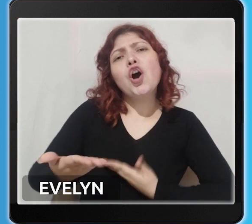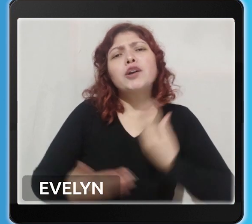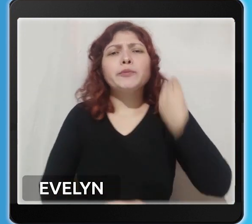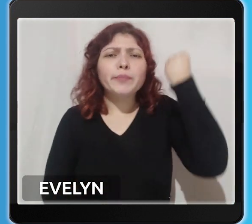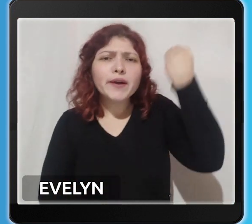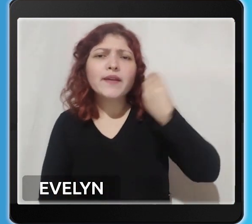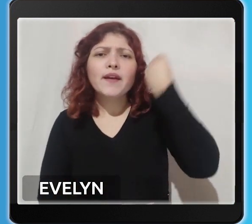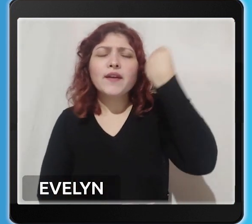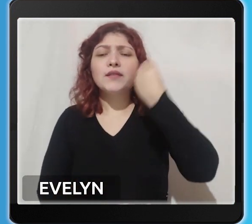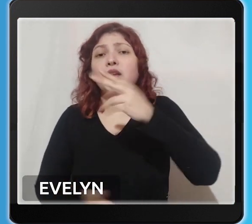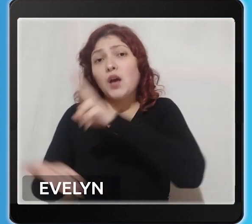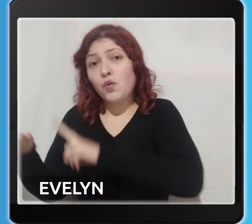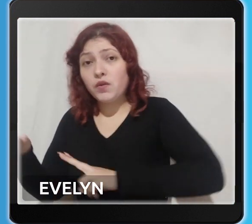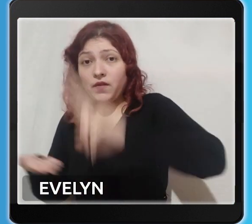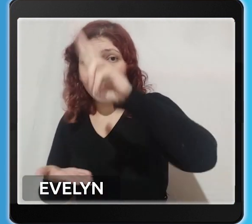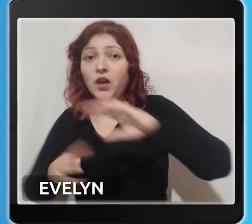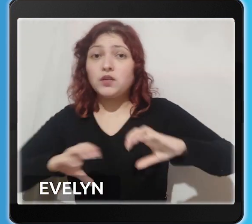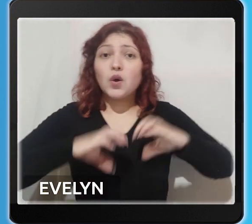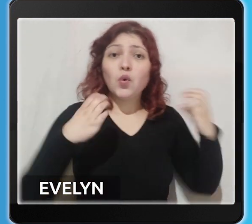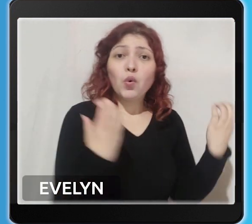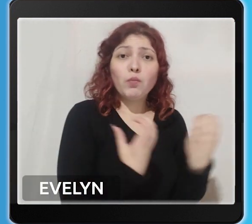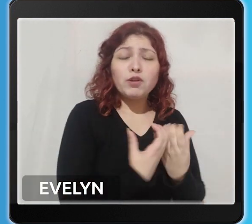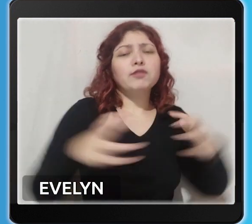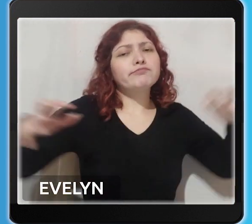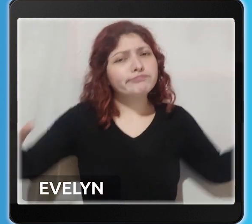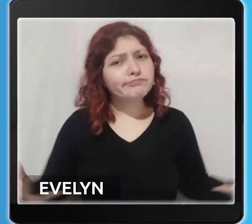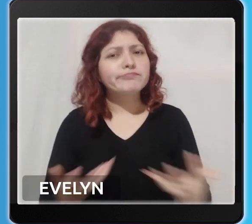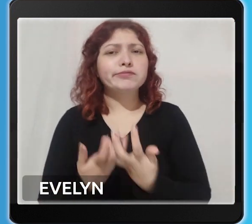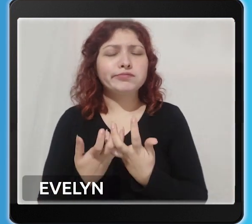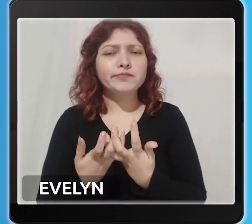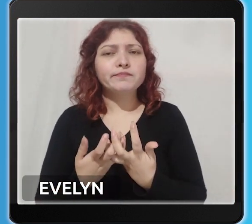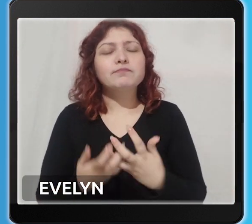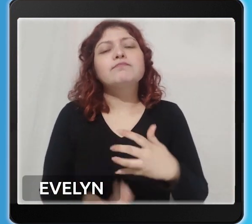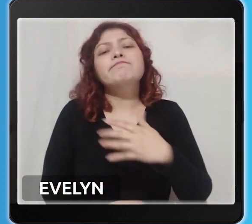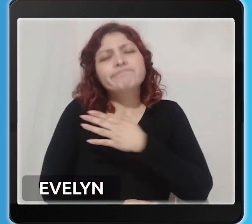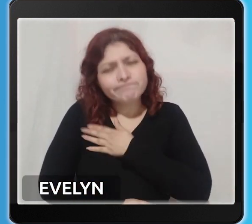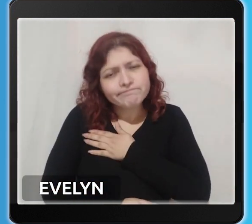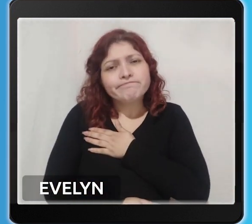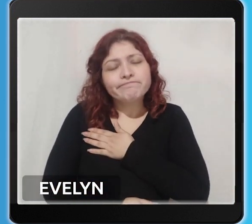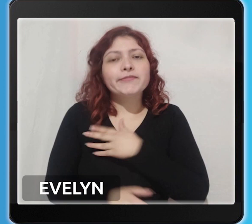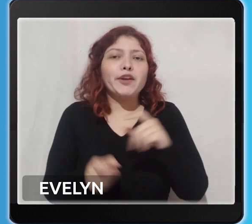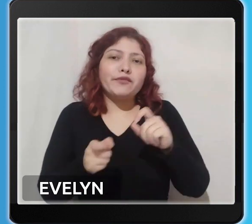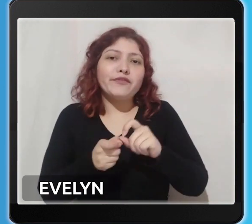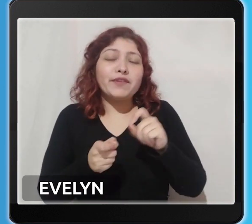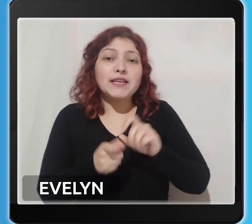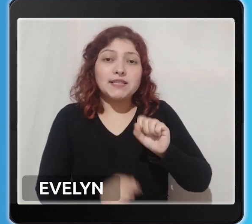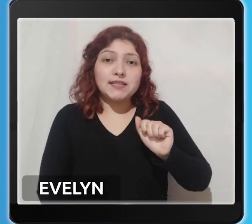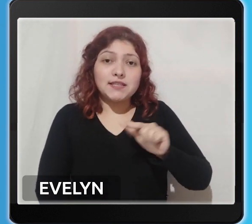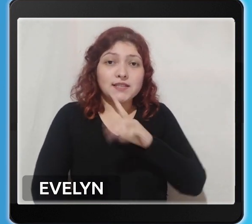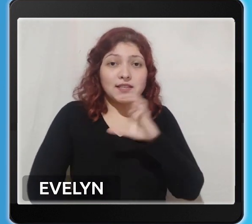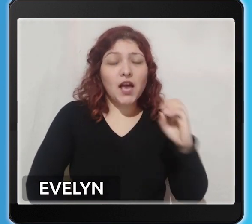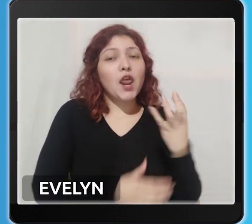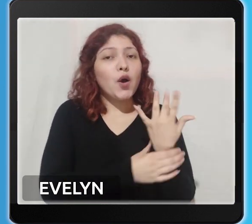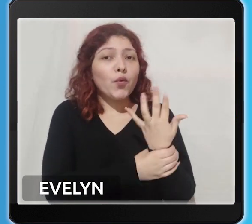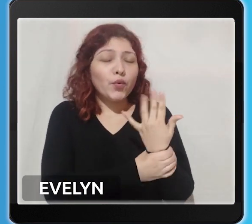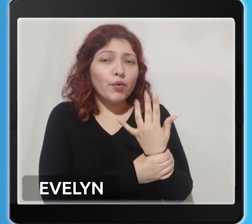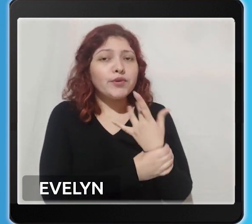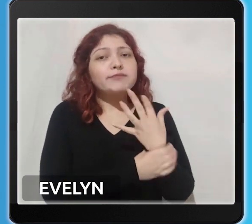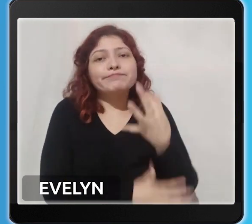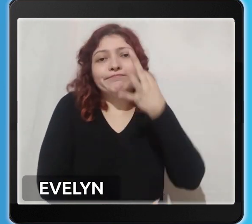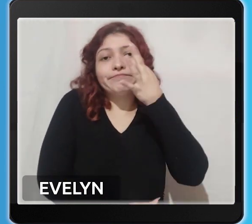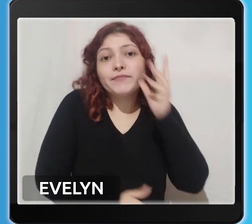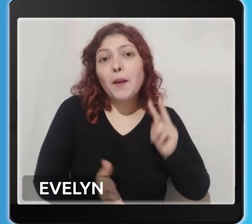com toda a sua comunidade. Gostaríamos de poder fazer um salão presencial, mas o bem-estar de todas as